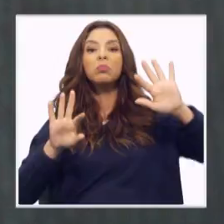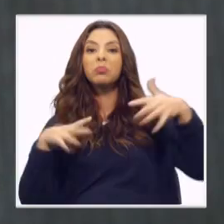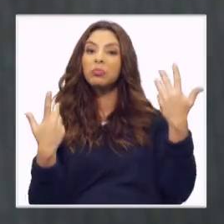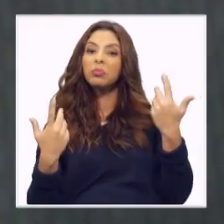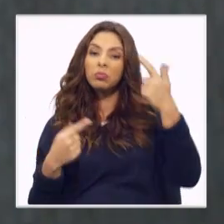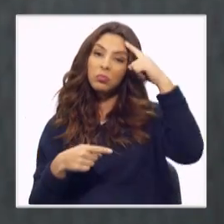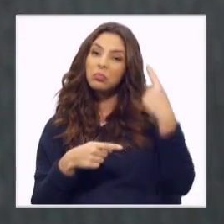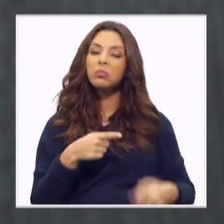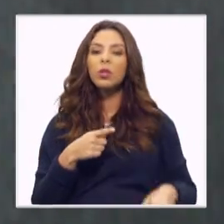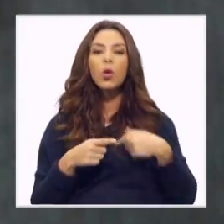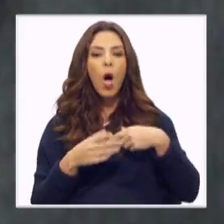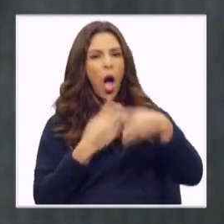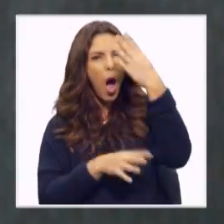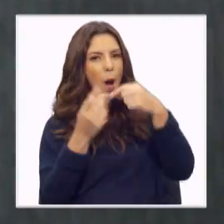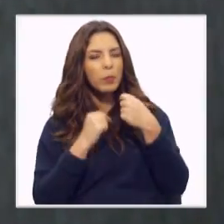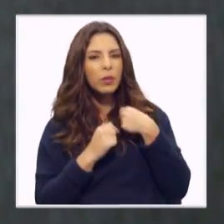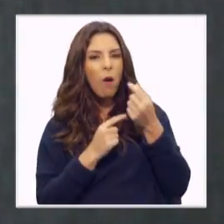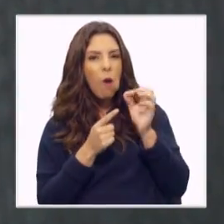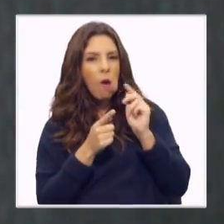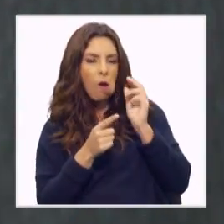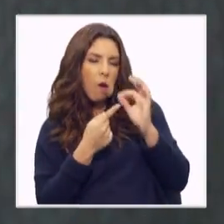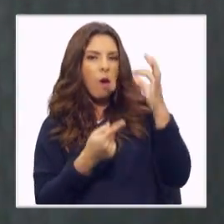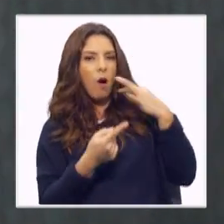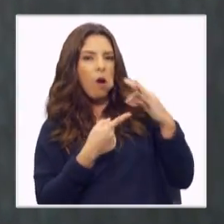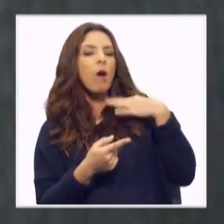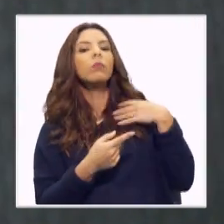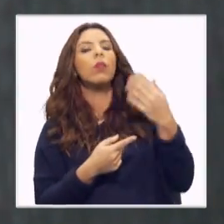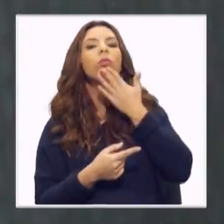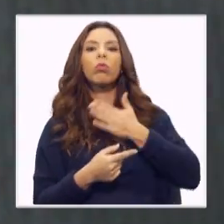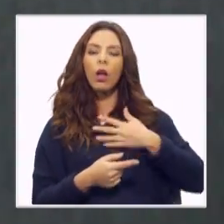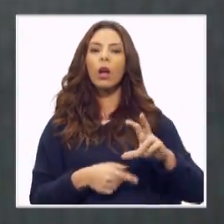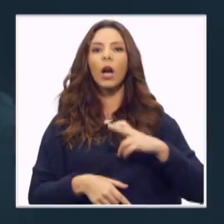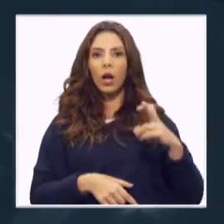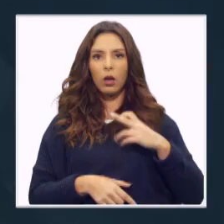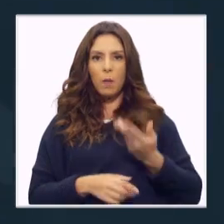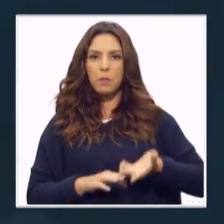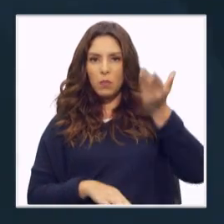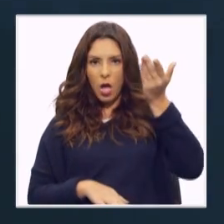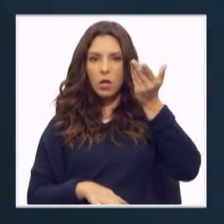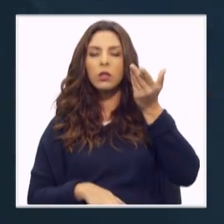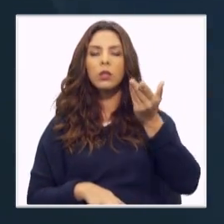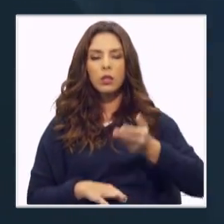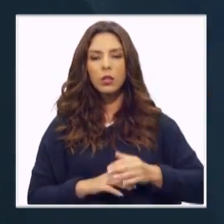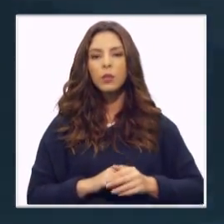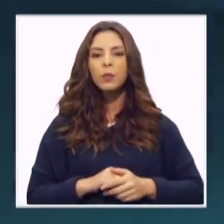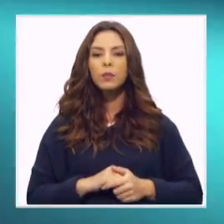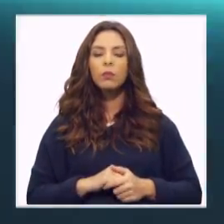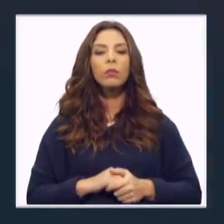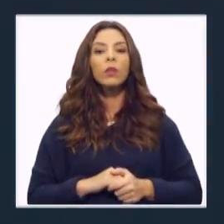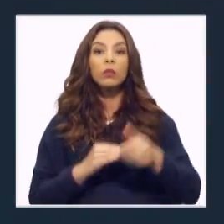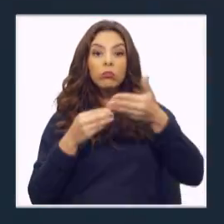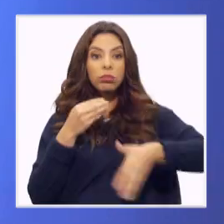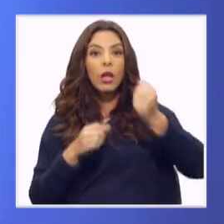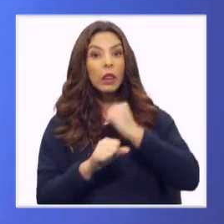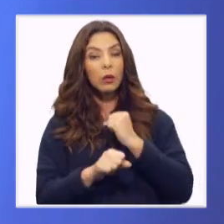nunca esperava conseguir antes. Aprendi alguns truques também e senti-me mais enriquecido, porque a